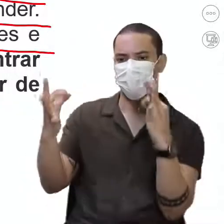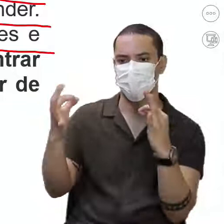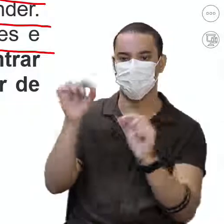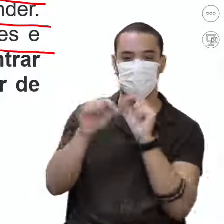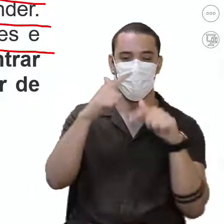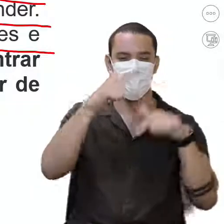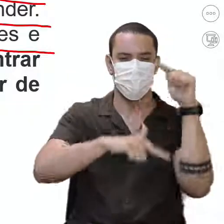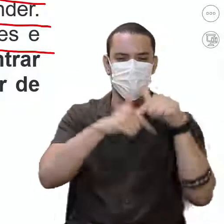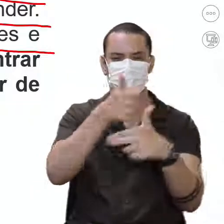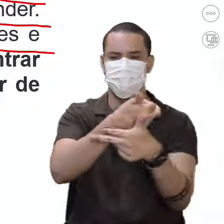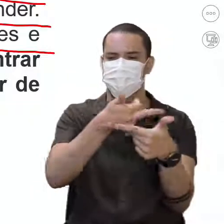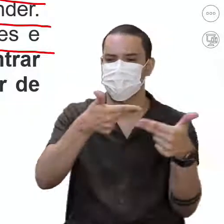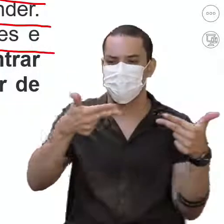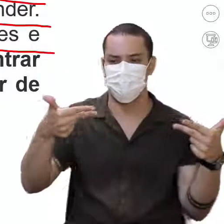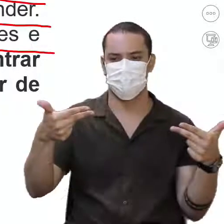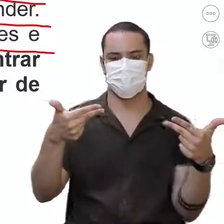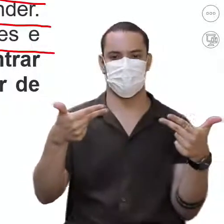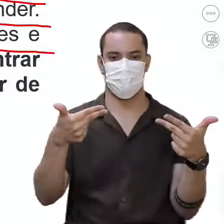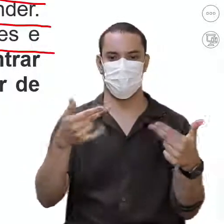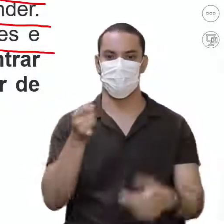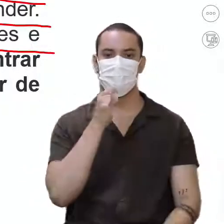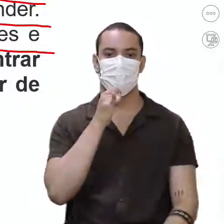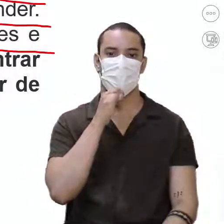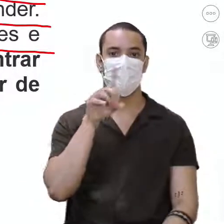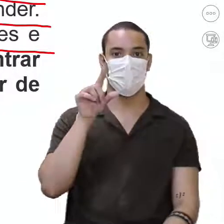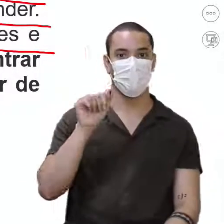nesses elementos como